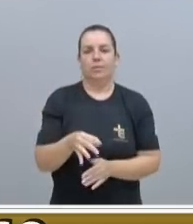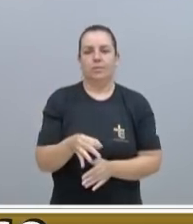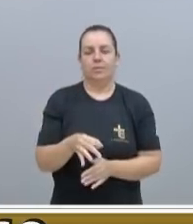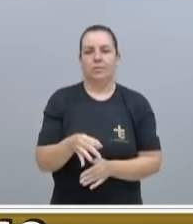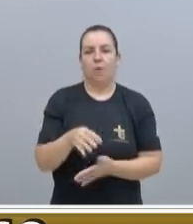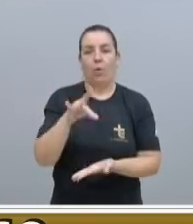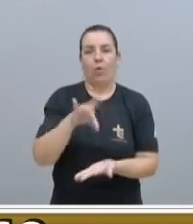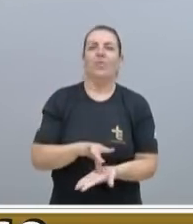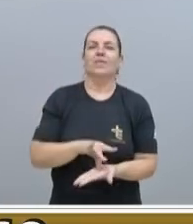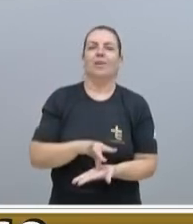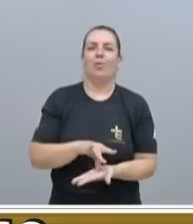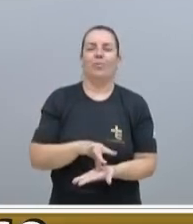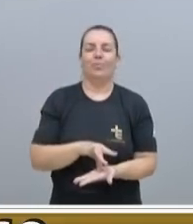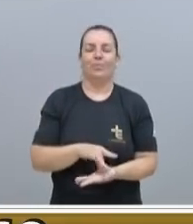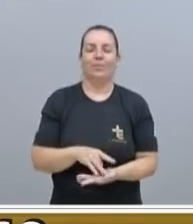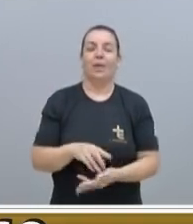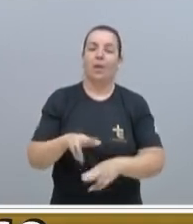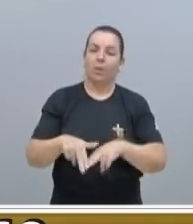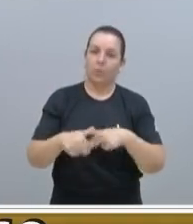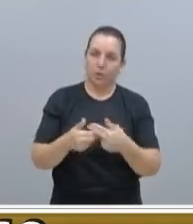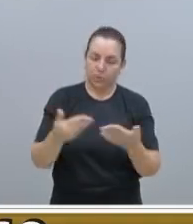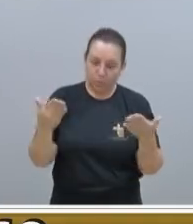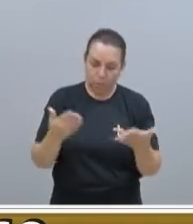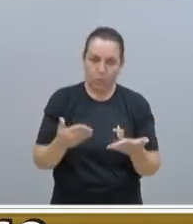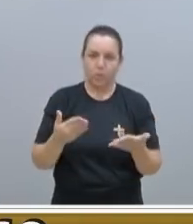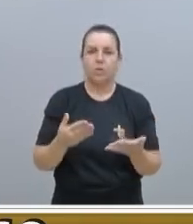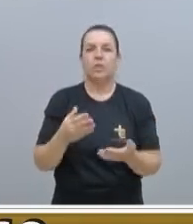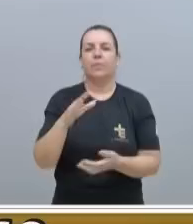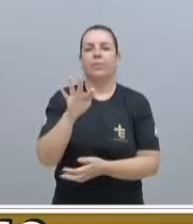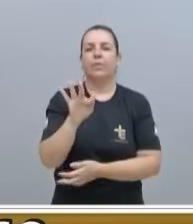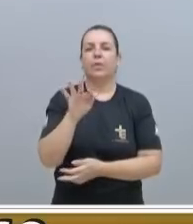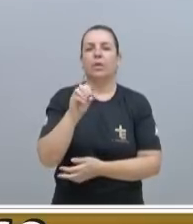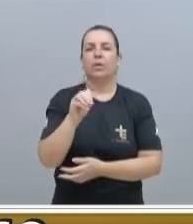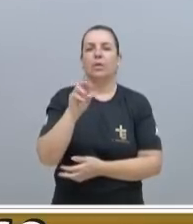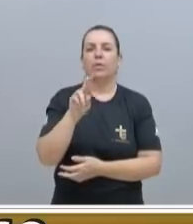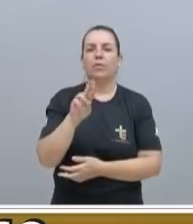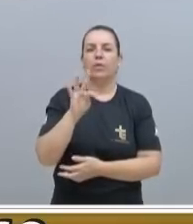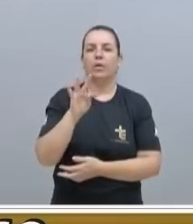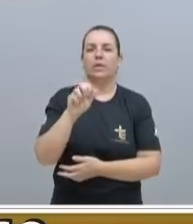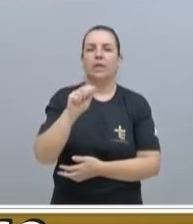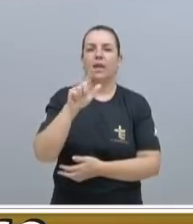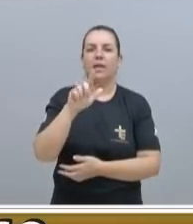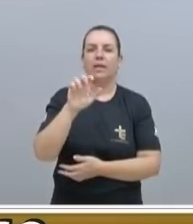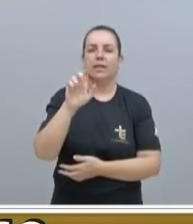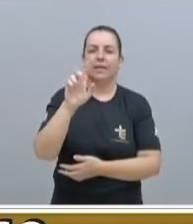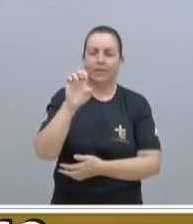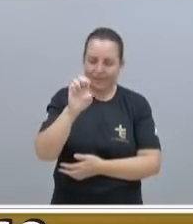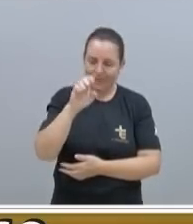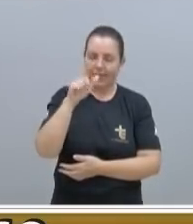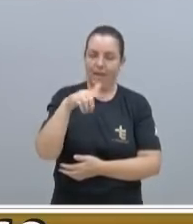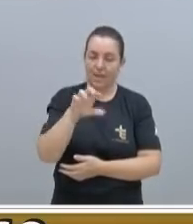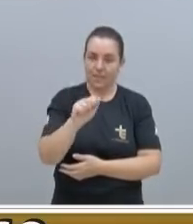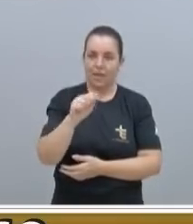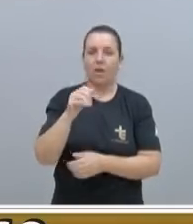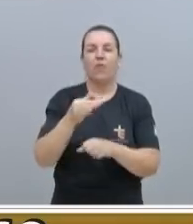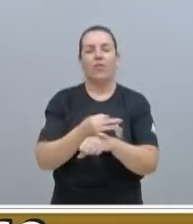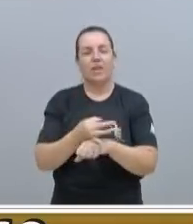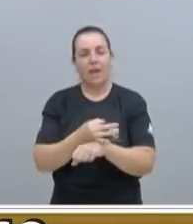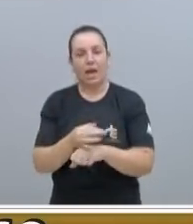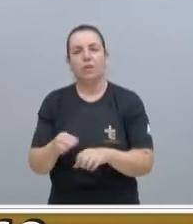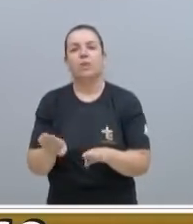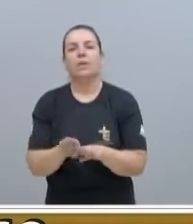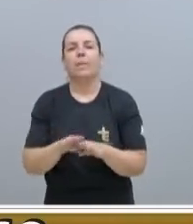por isso fortaleza é feriado por isso bhf é feriado em maringá onde tem a tv vão